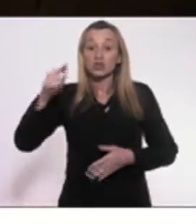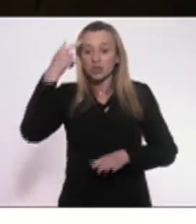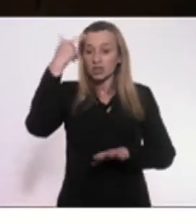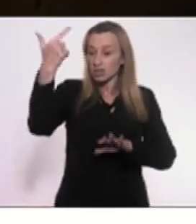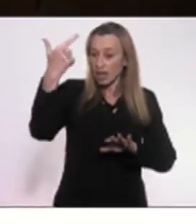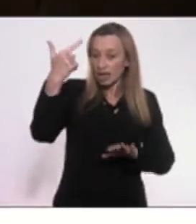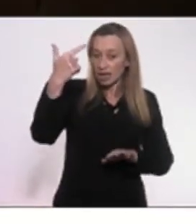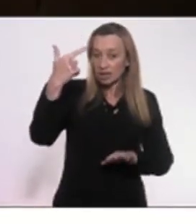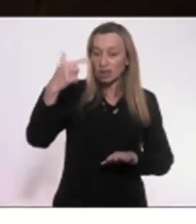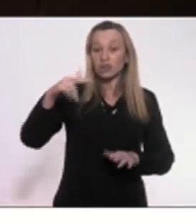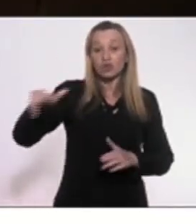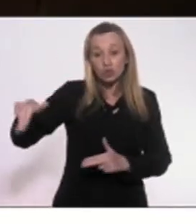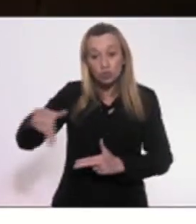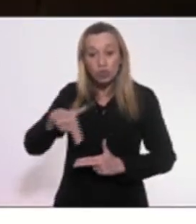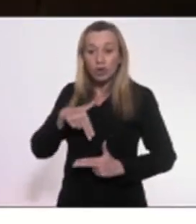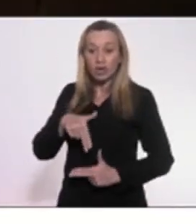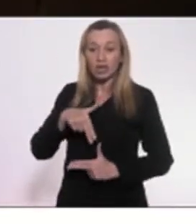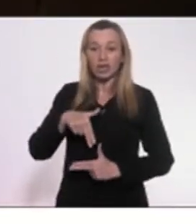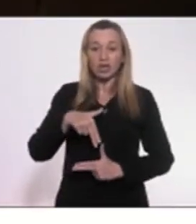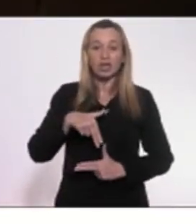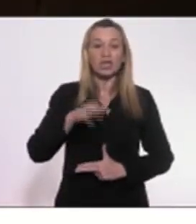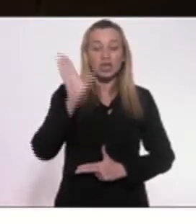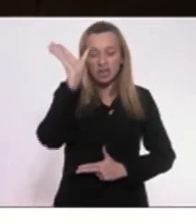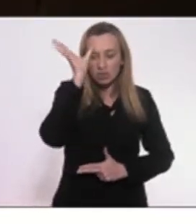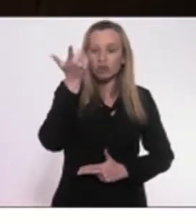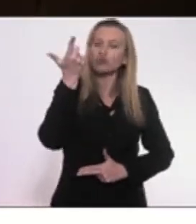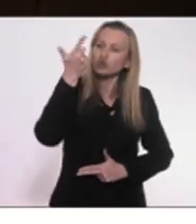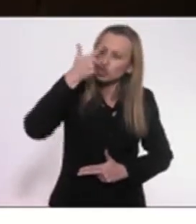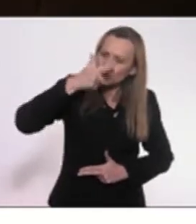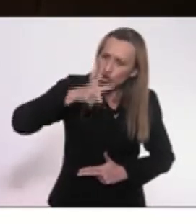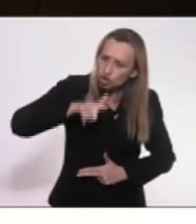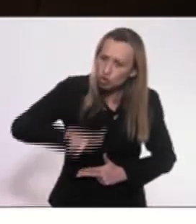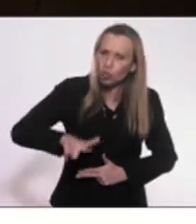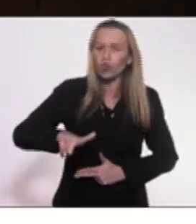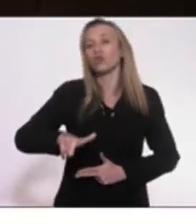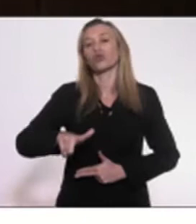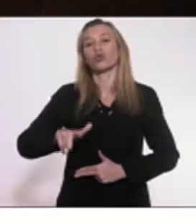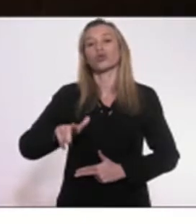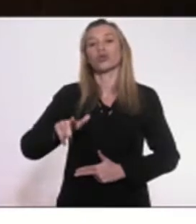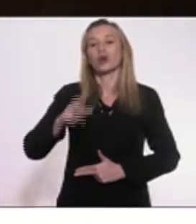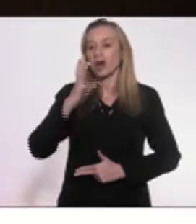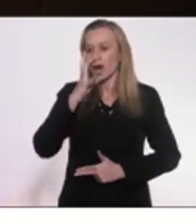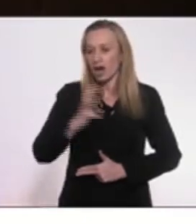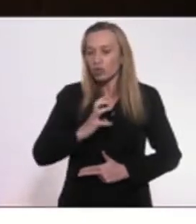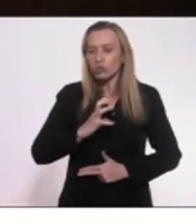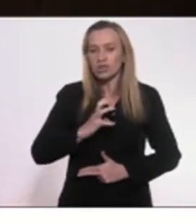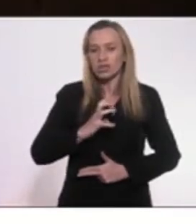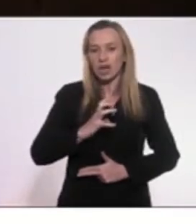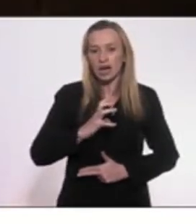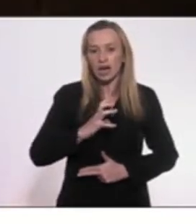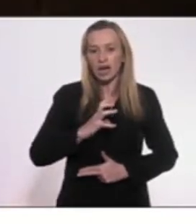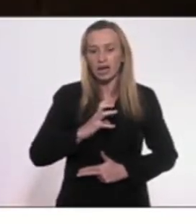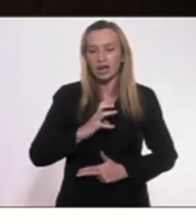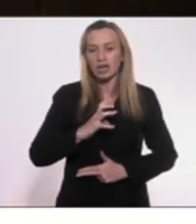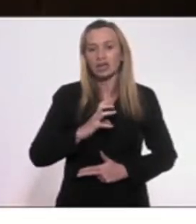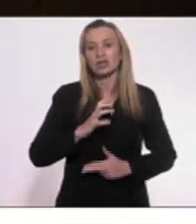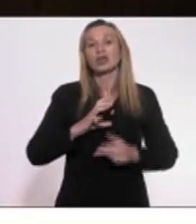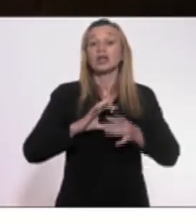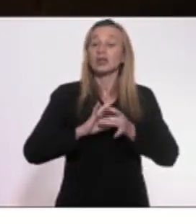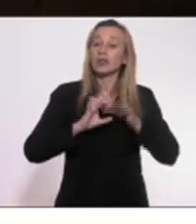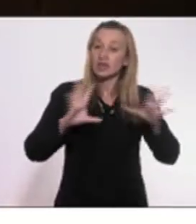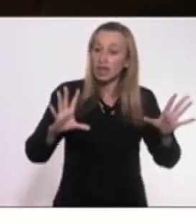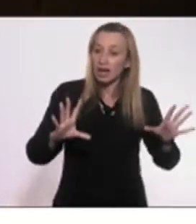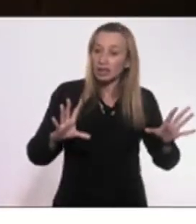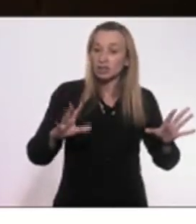ideias, subiu aqui e resolveu mais uma vez caluniar. A prerrogativa de liberdade de expressão